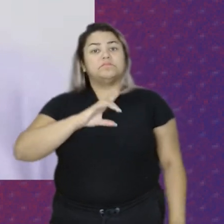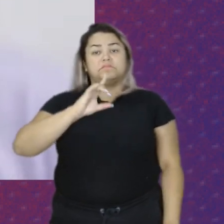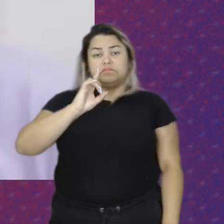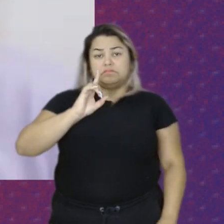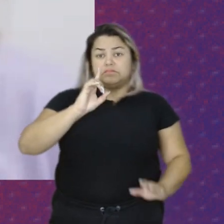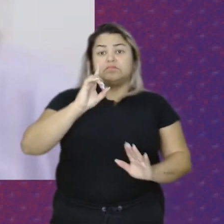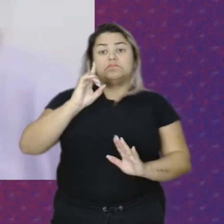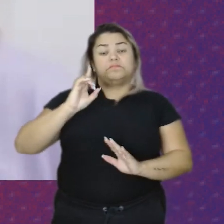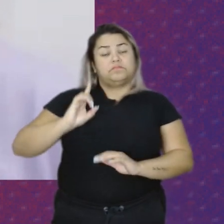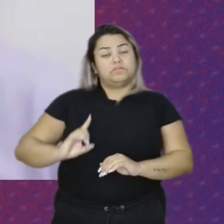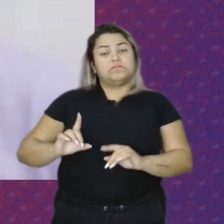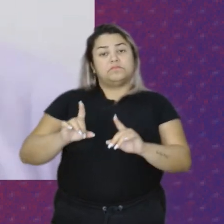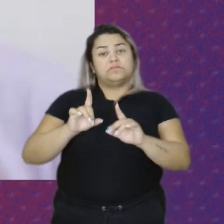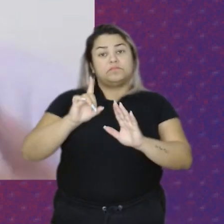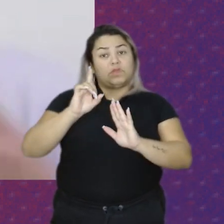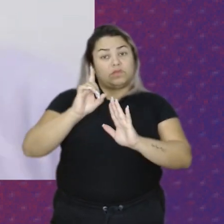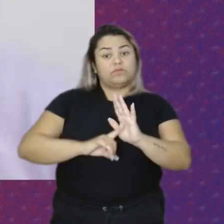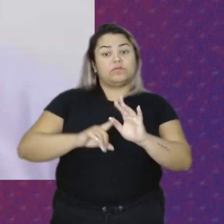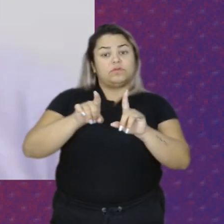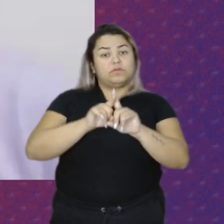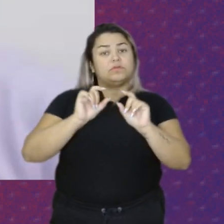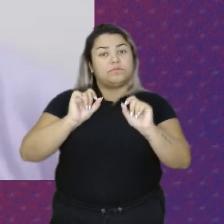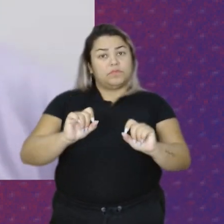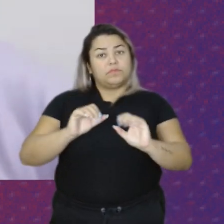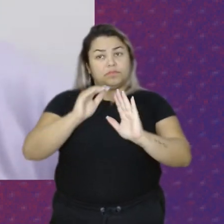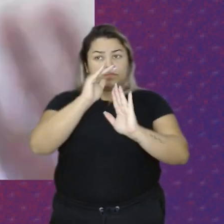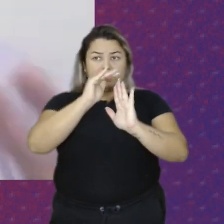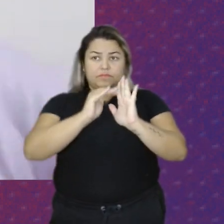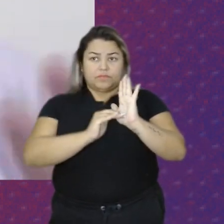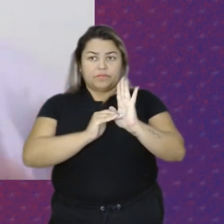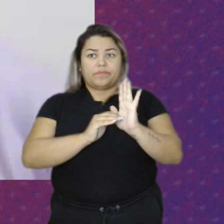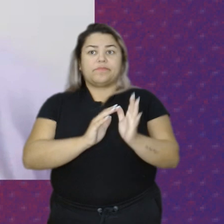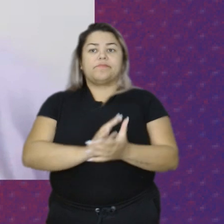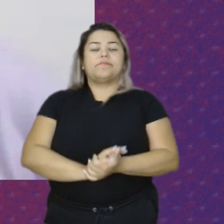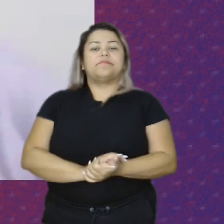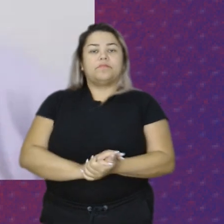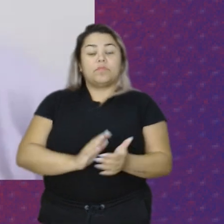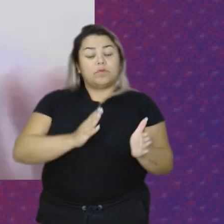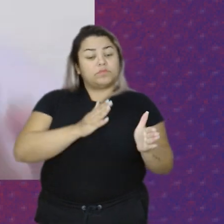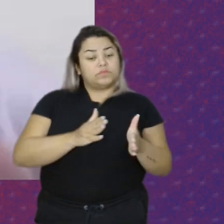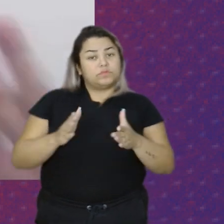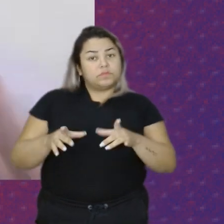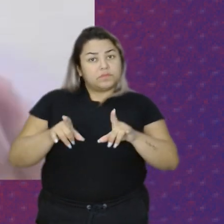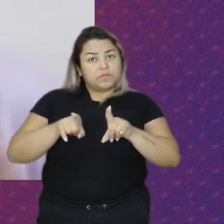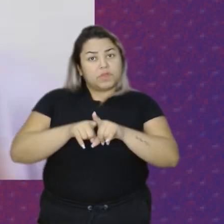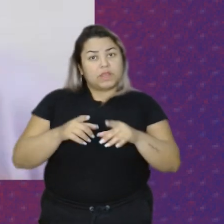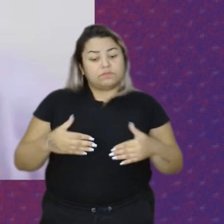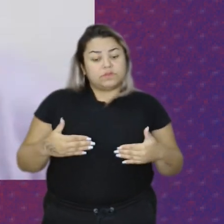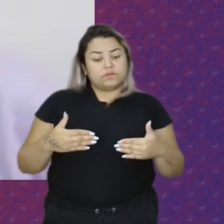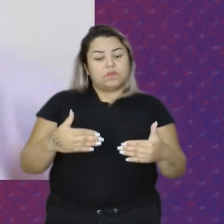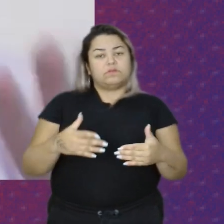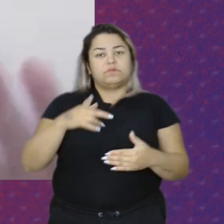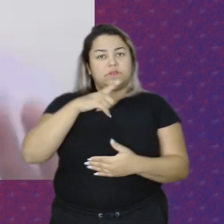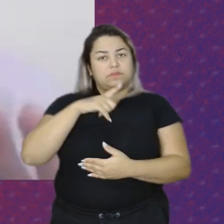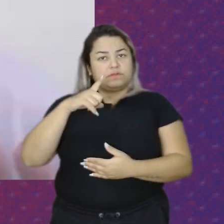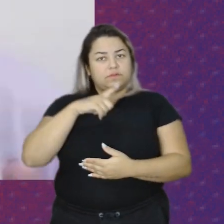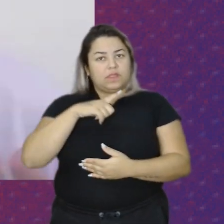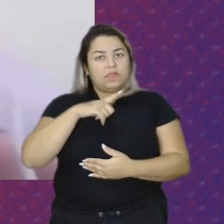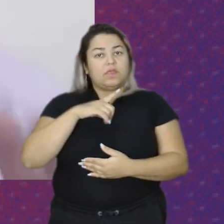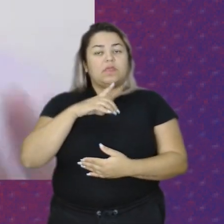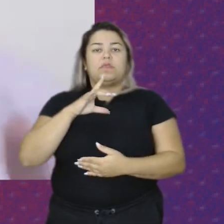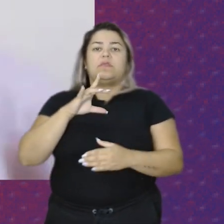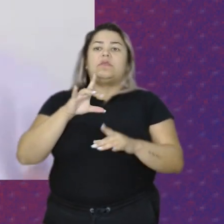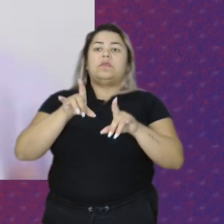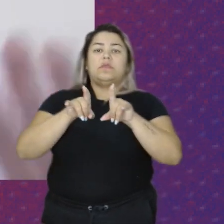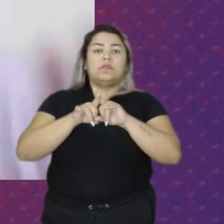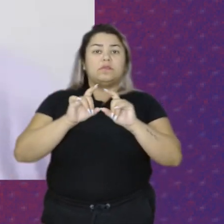nós entregamos a pauta, mas, processualmente, os ministérios que receberam cada